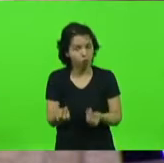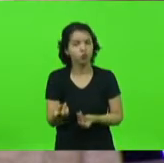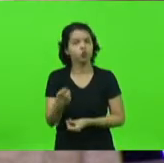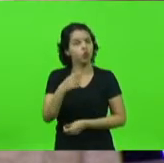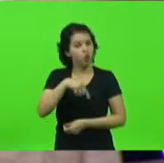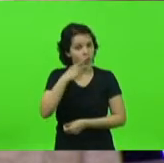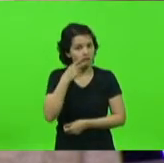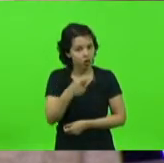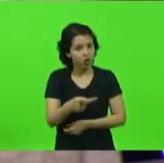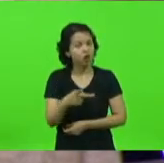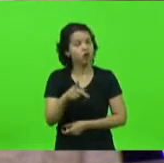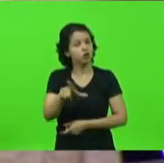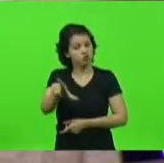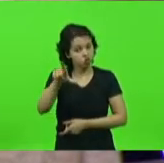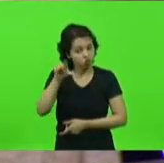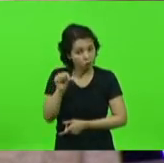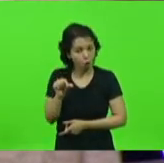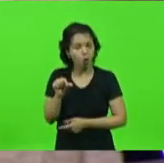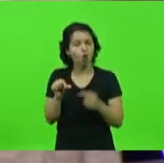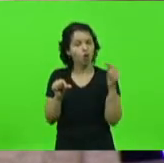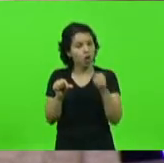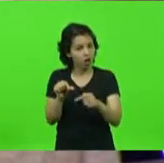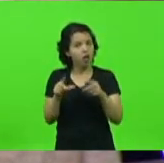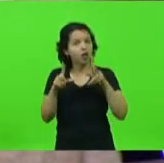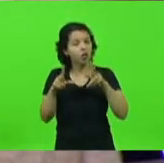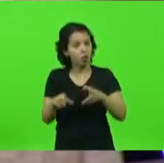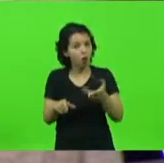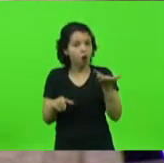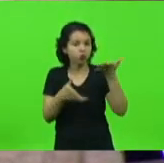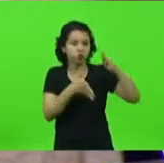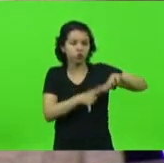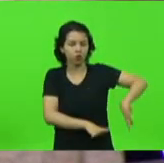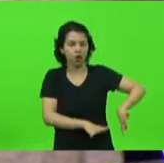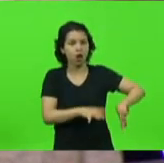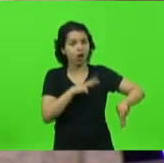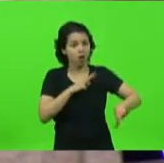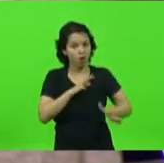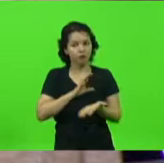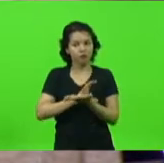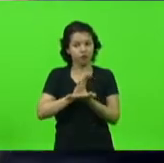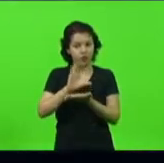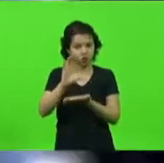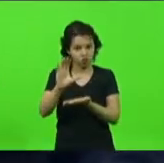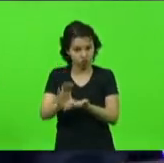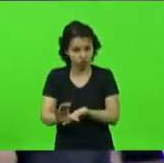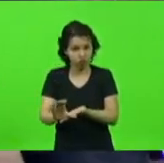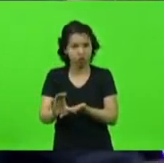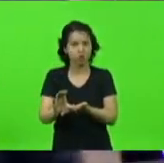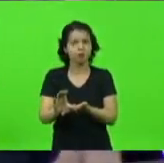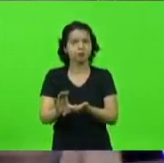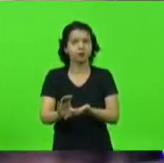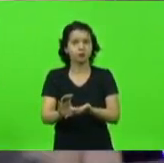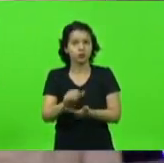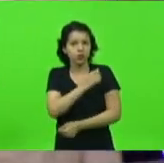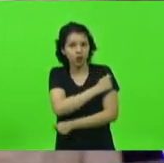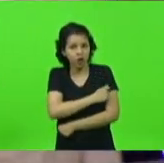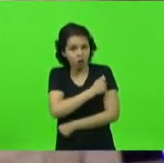toda escolha implica em uma renúncia. Não investir em formar alunos